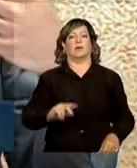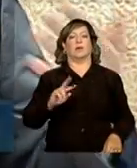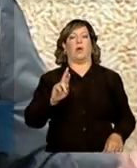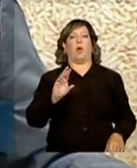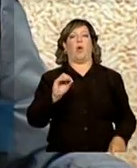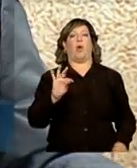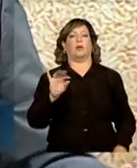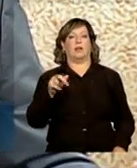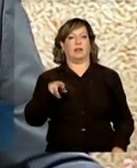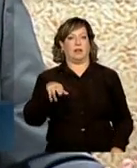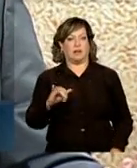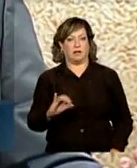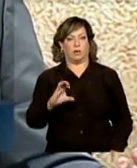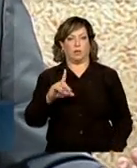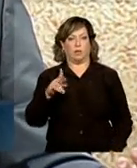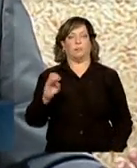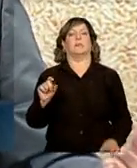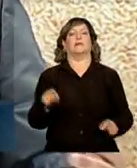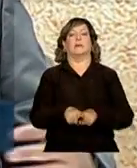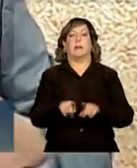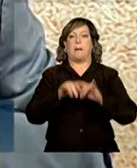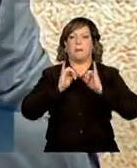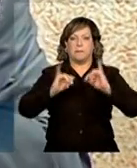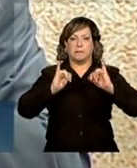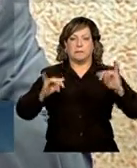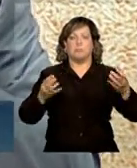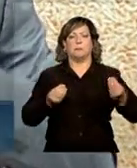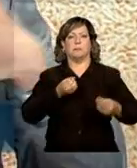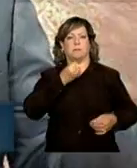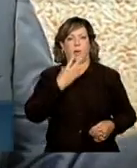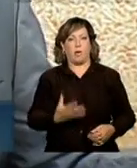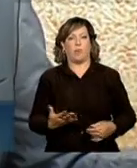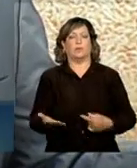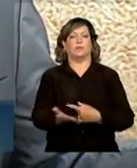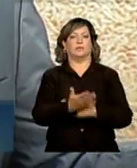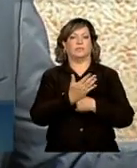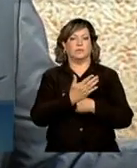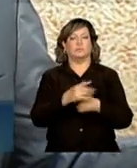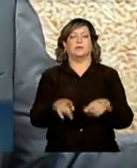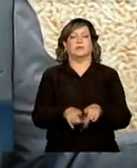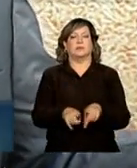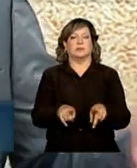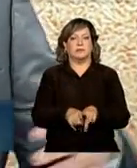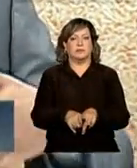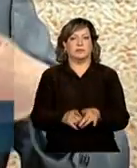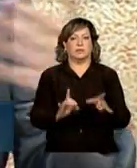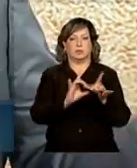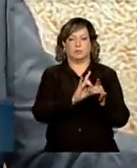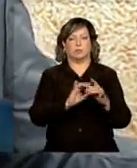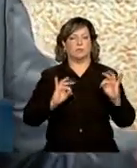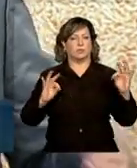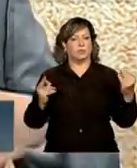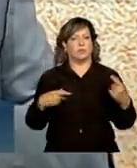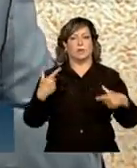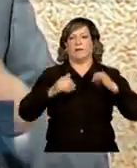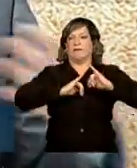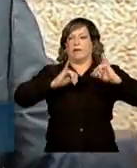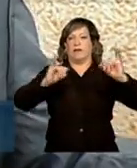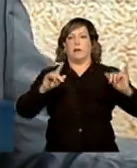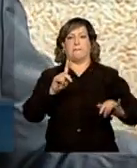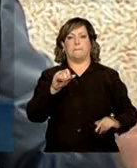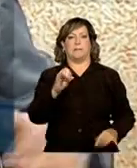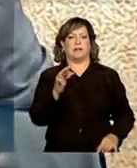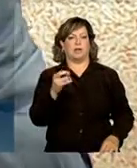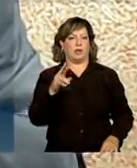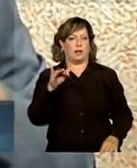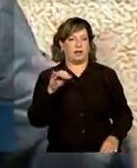foi um parceiro nosso nas campanhas de de mobilização eh um conjunto de de entidades que mobilizam a sociedade as pastorais que